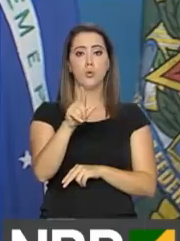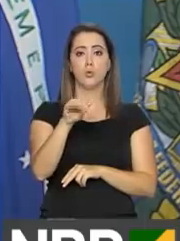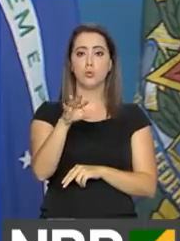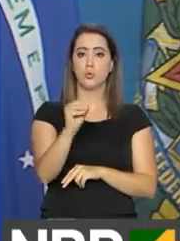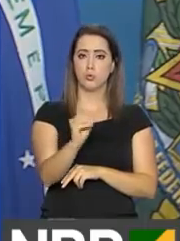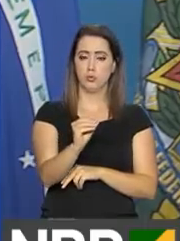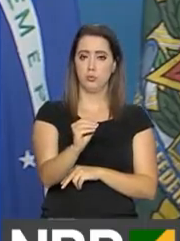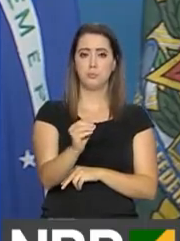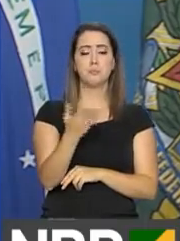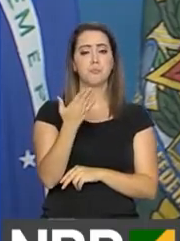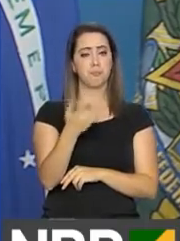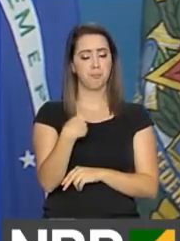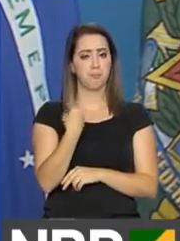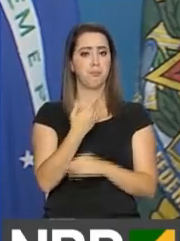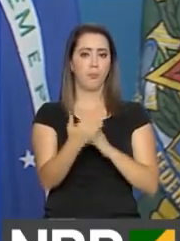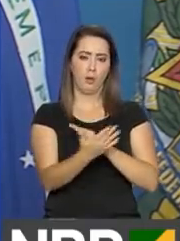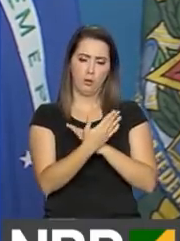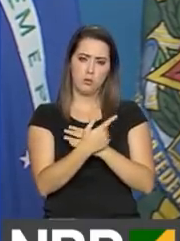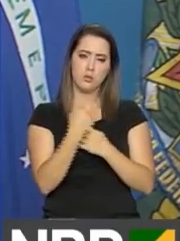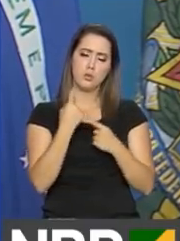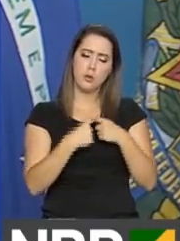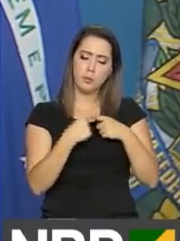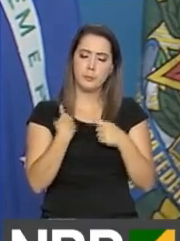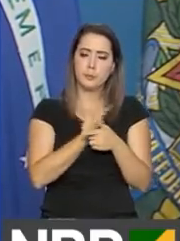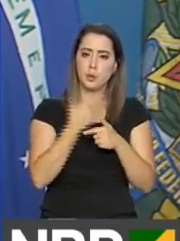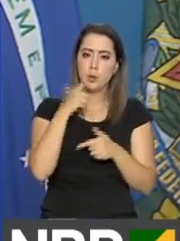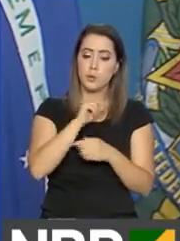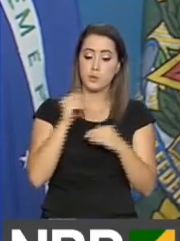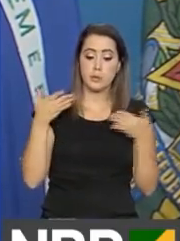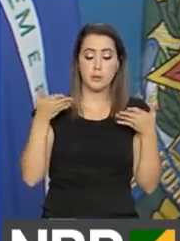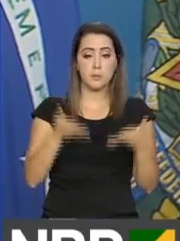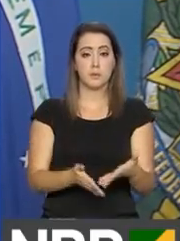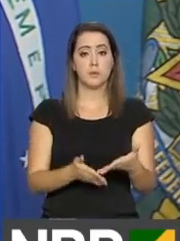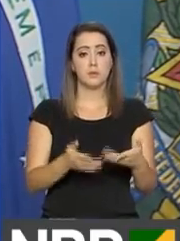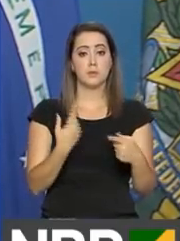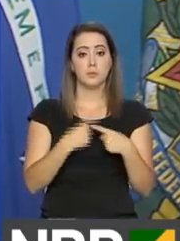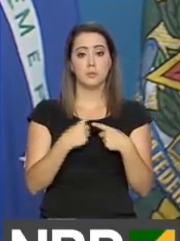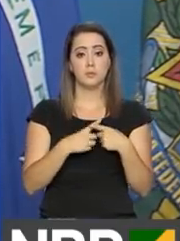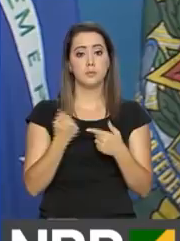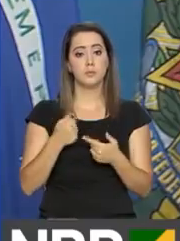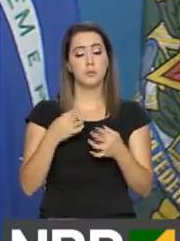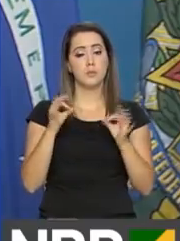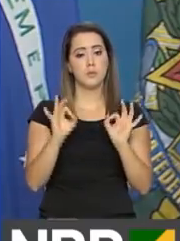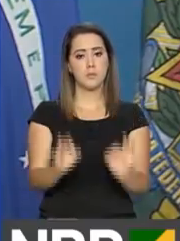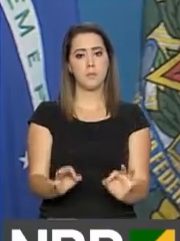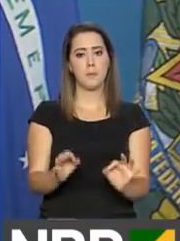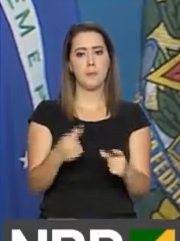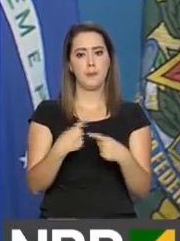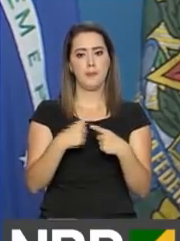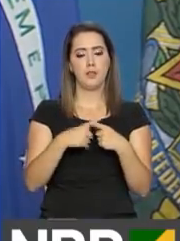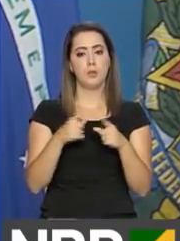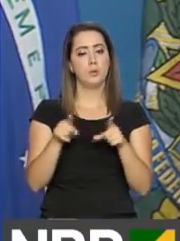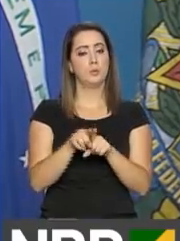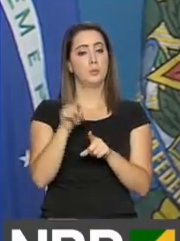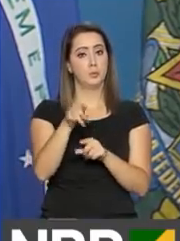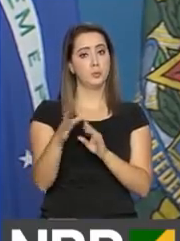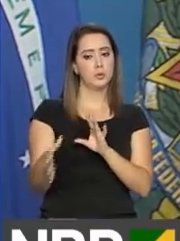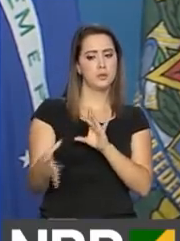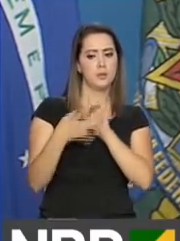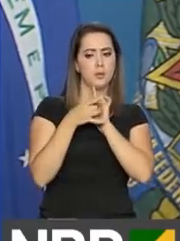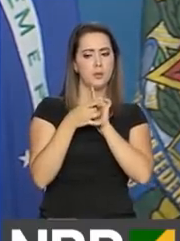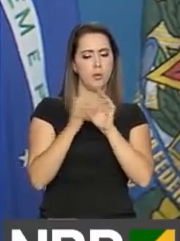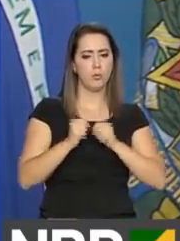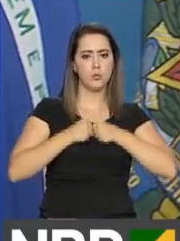tarefa na verdade nós conseguimos chegar até aqui precisamente em função desta conjugação